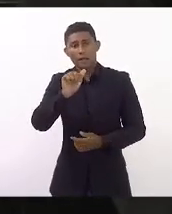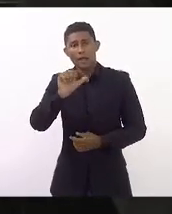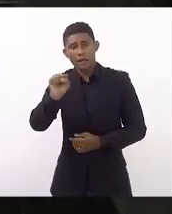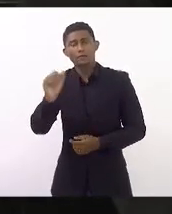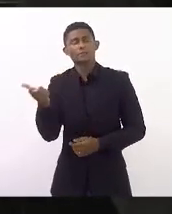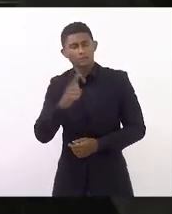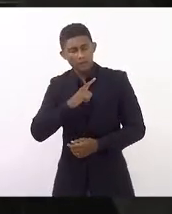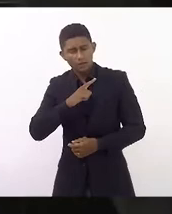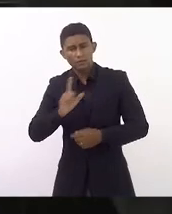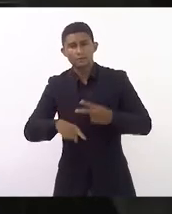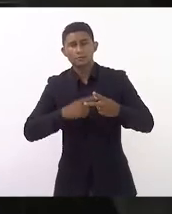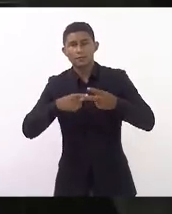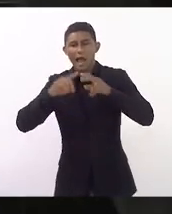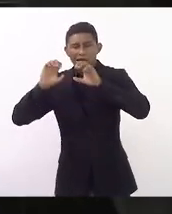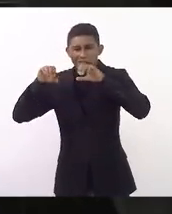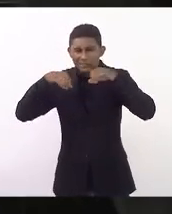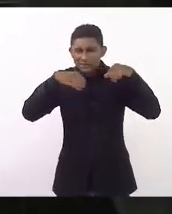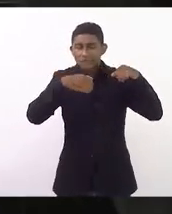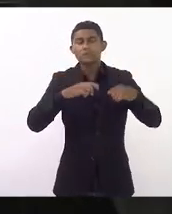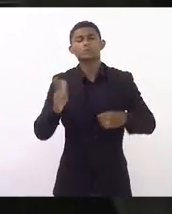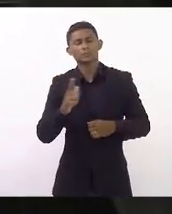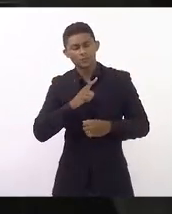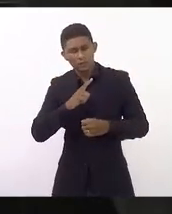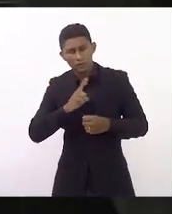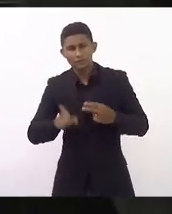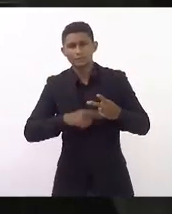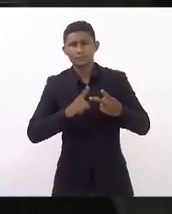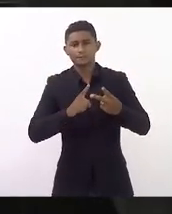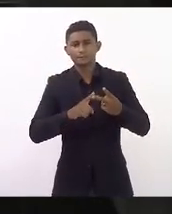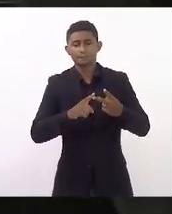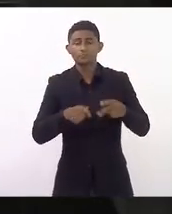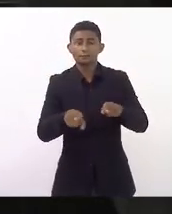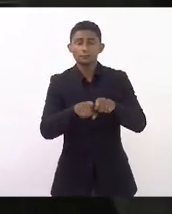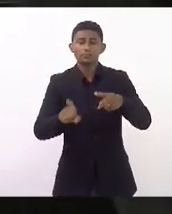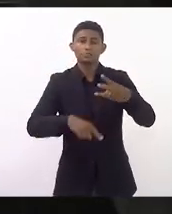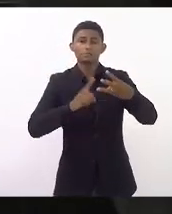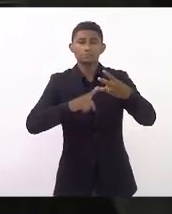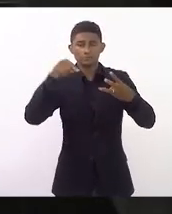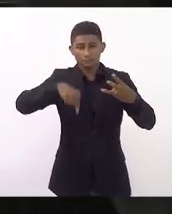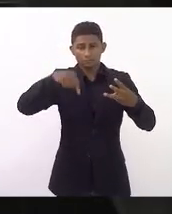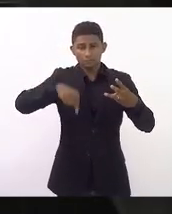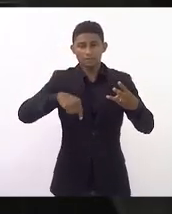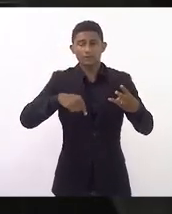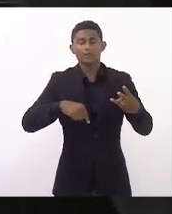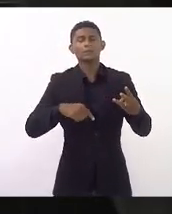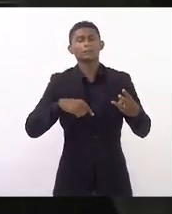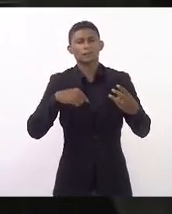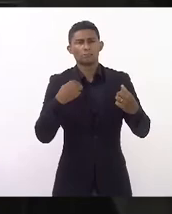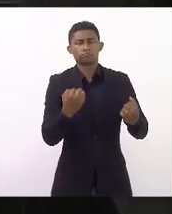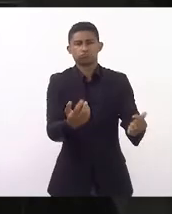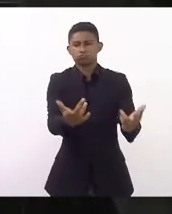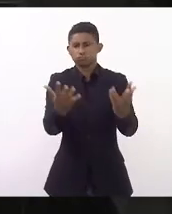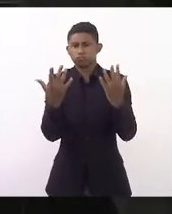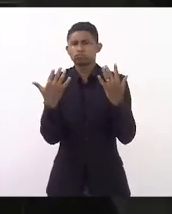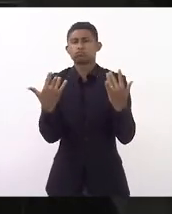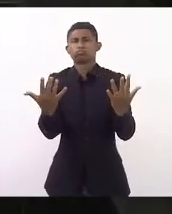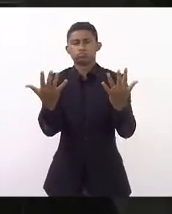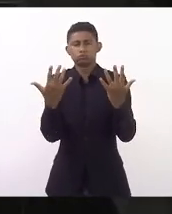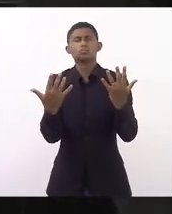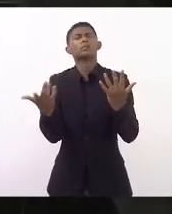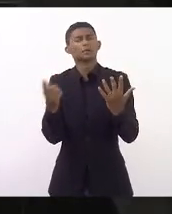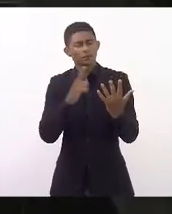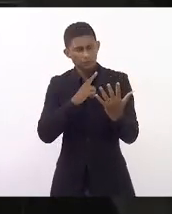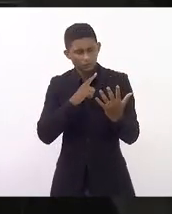temos o milho, temos uma produção orgânica, agroecológica, absolutamente crescente, e, ao